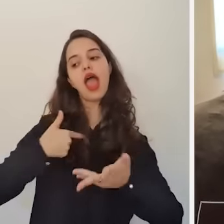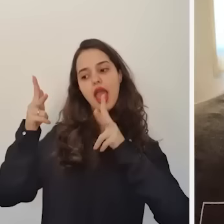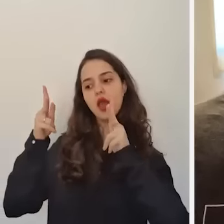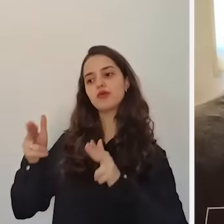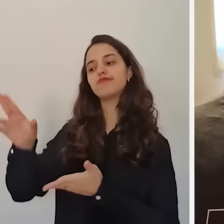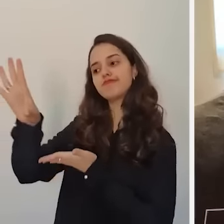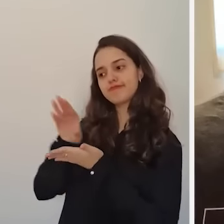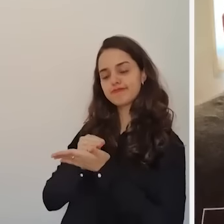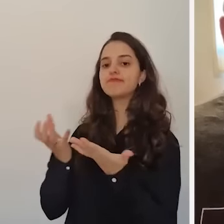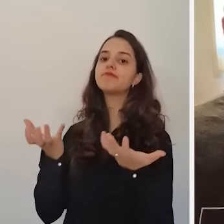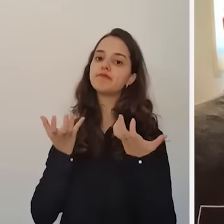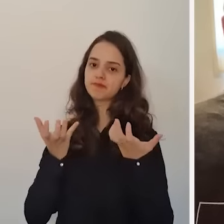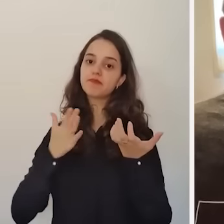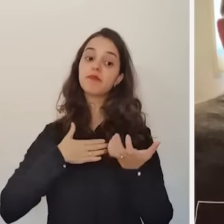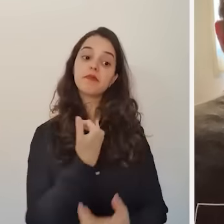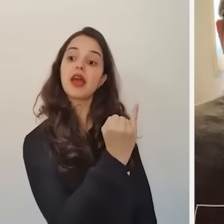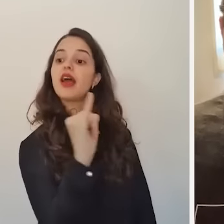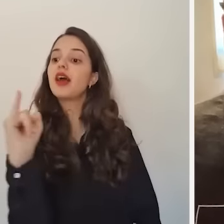como